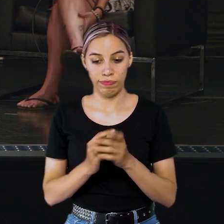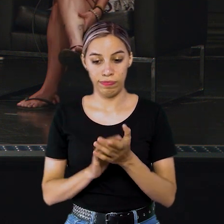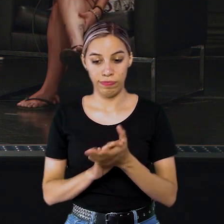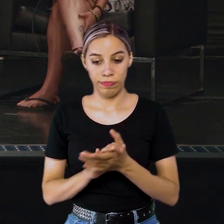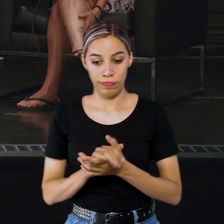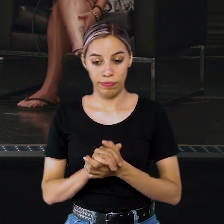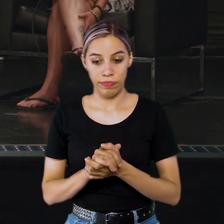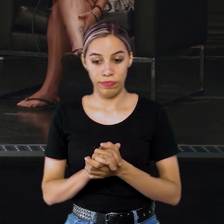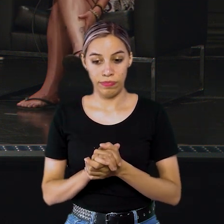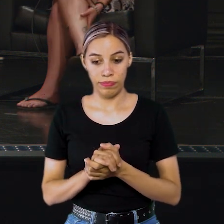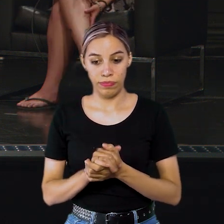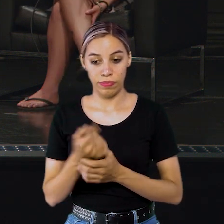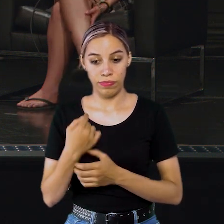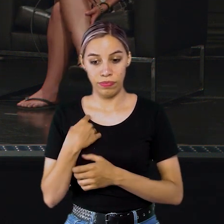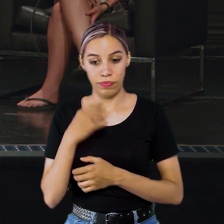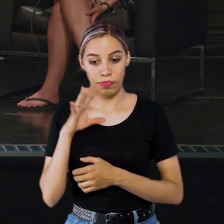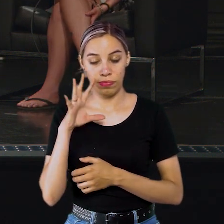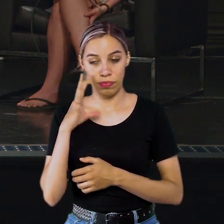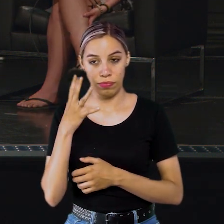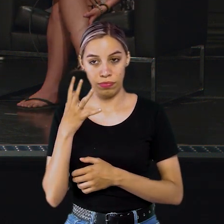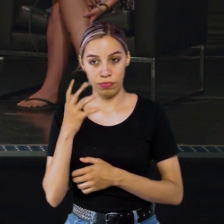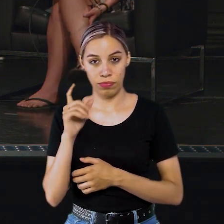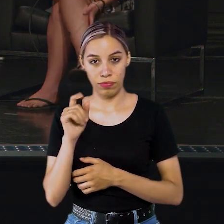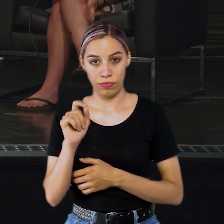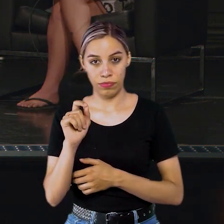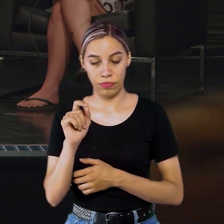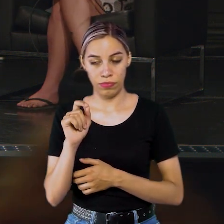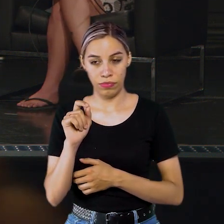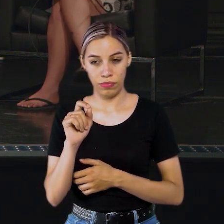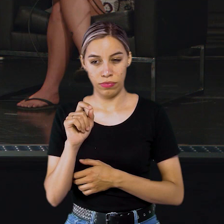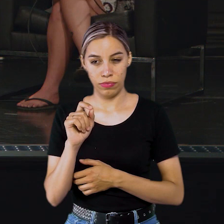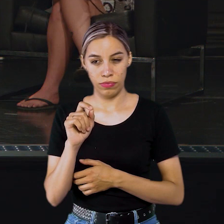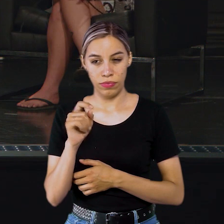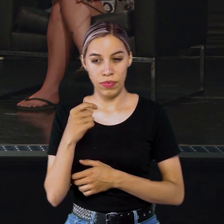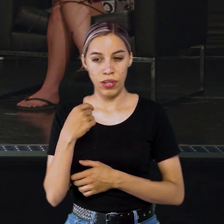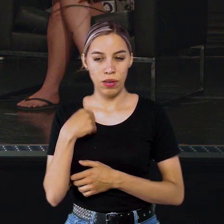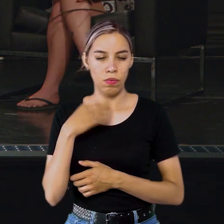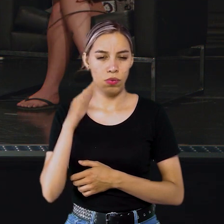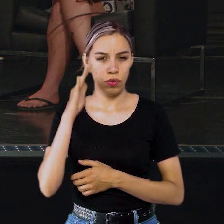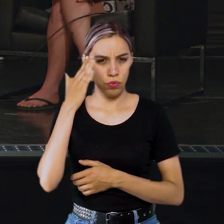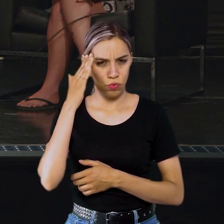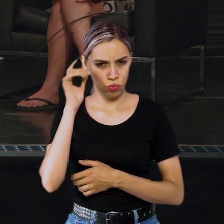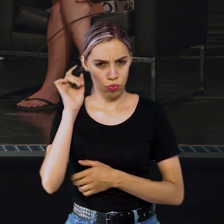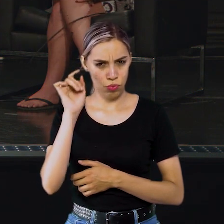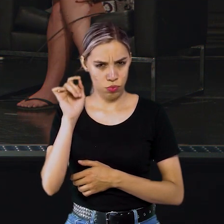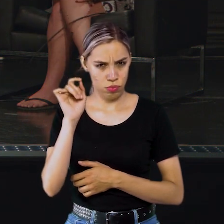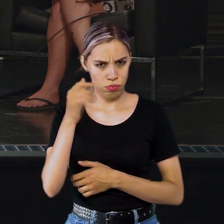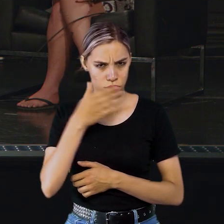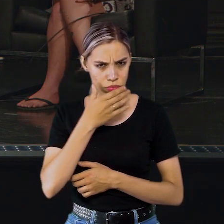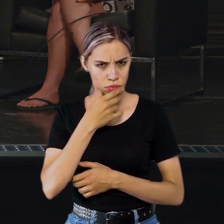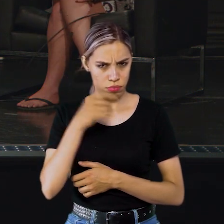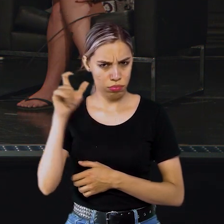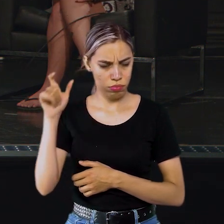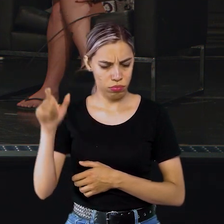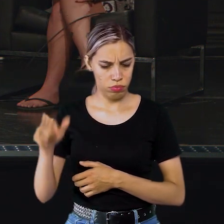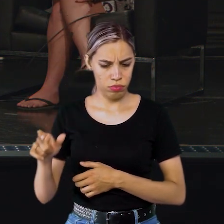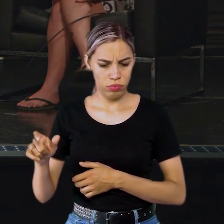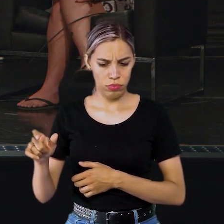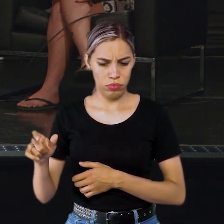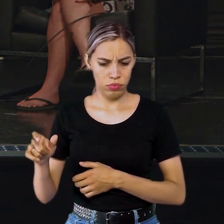eu acho que eu entendo que, na verdade, foi isso que o Tchamões já falou mesmo.